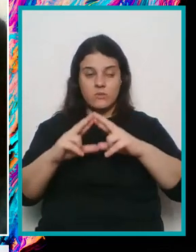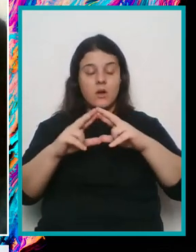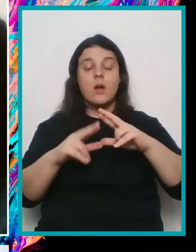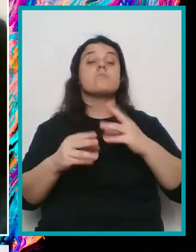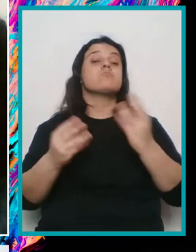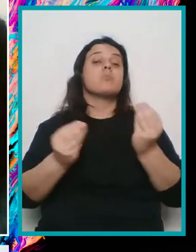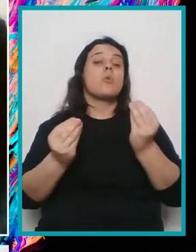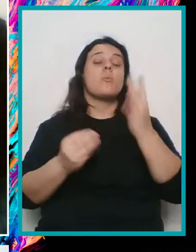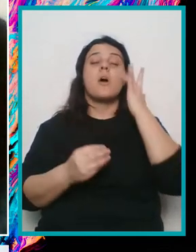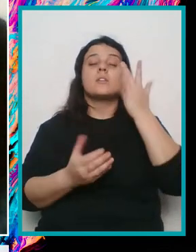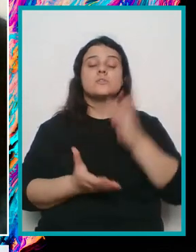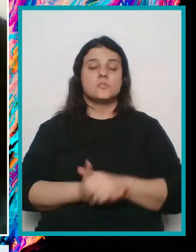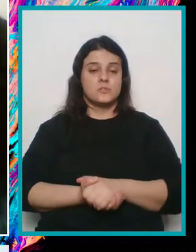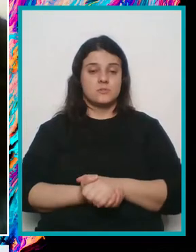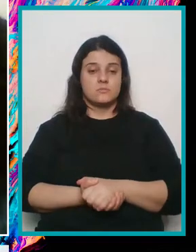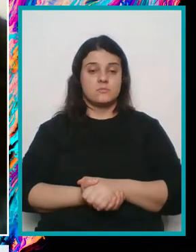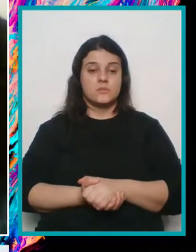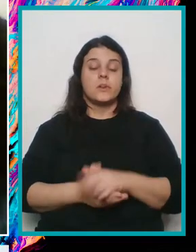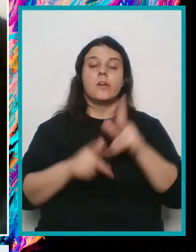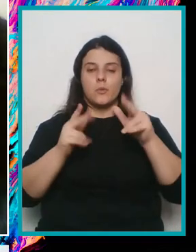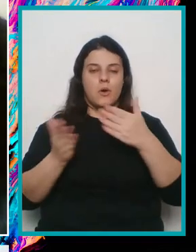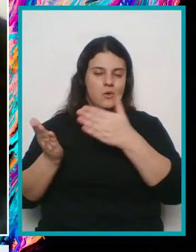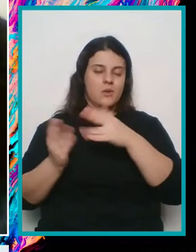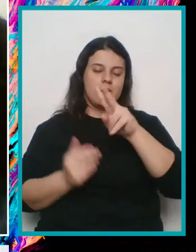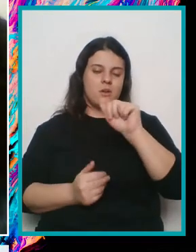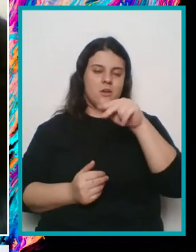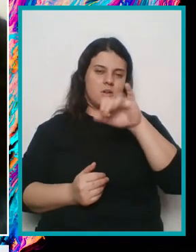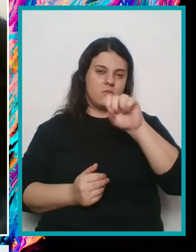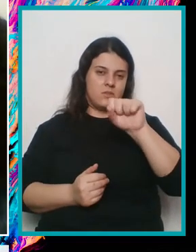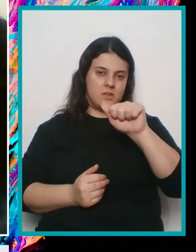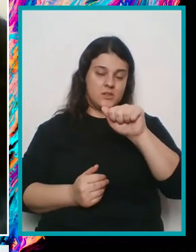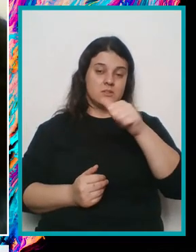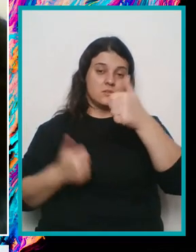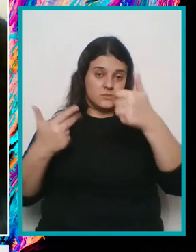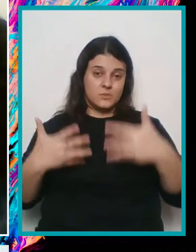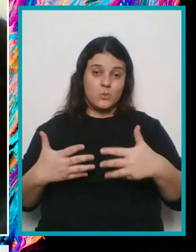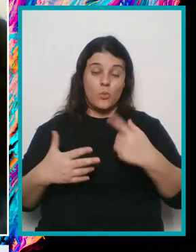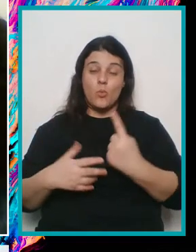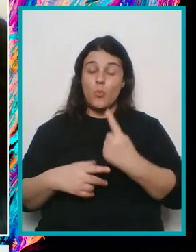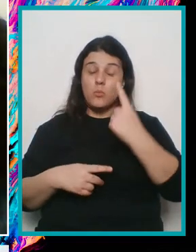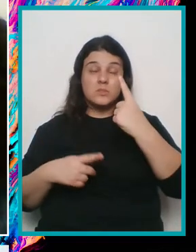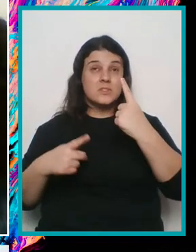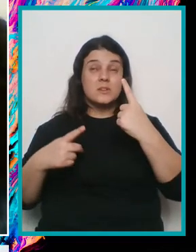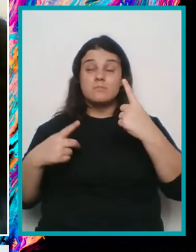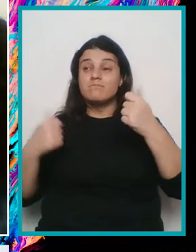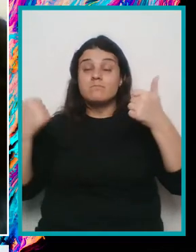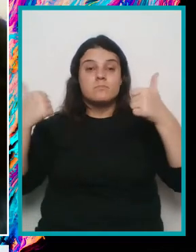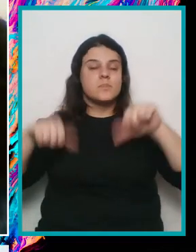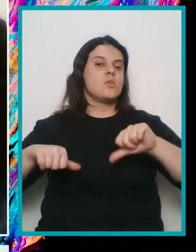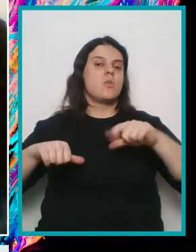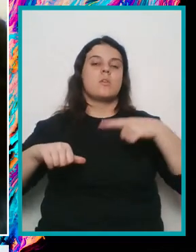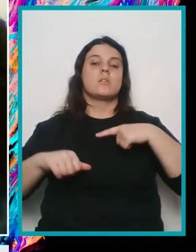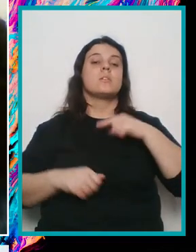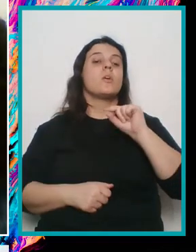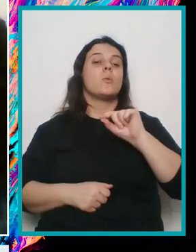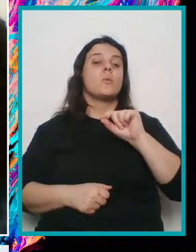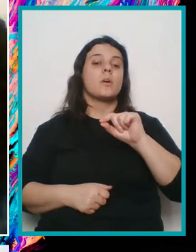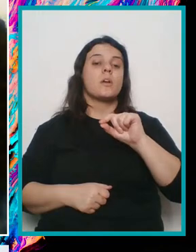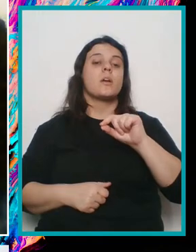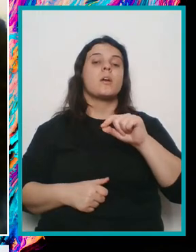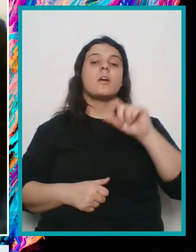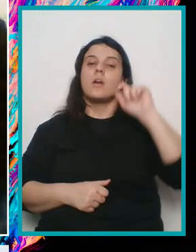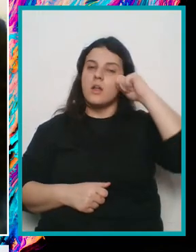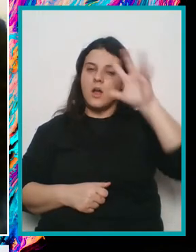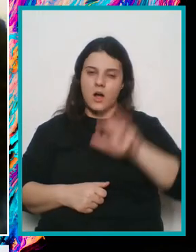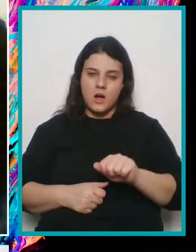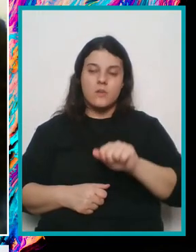na África e na Uganda são os extrativistas de combustíveis fósseis para